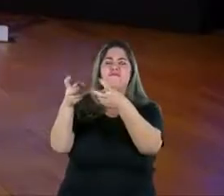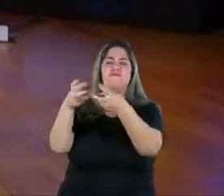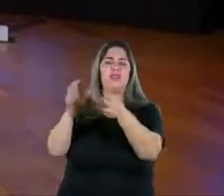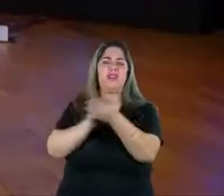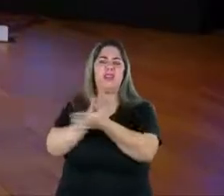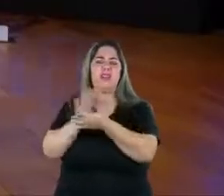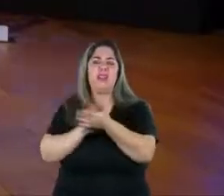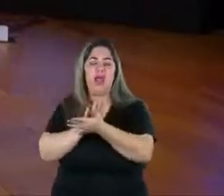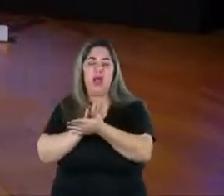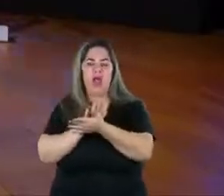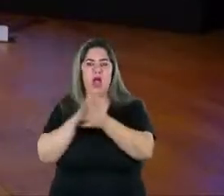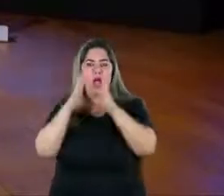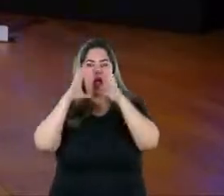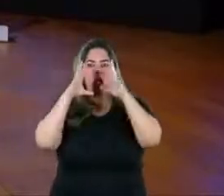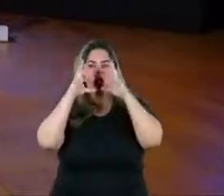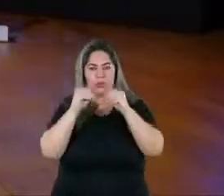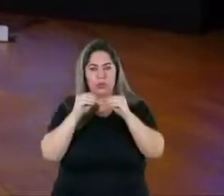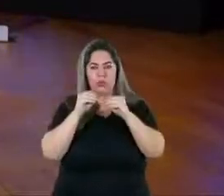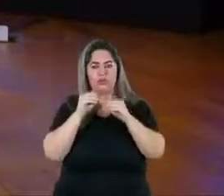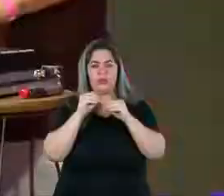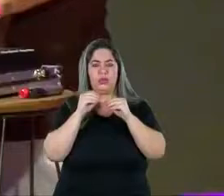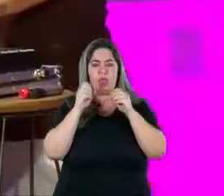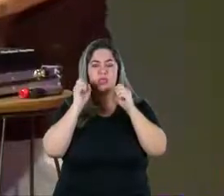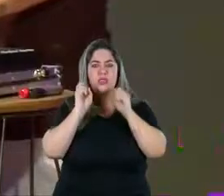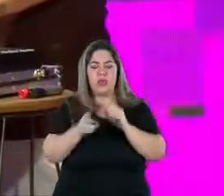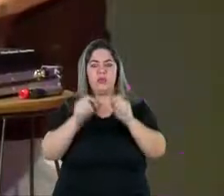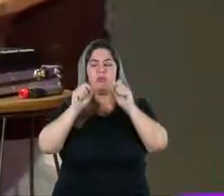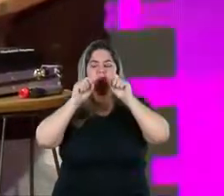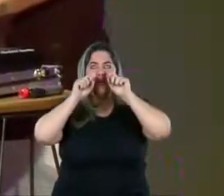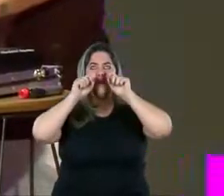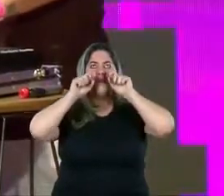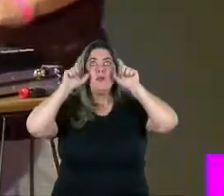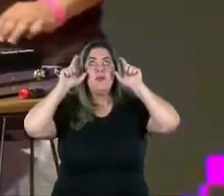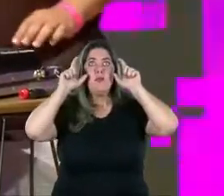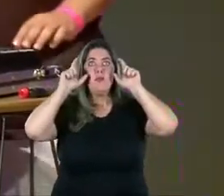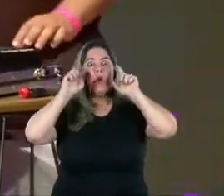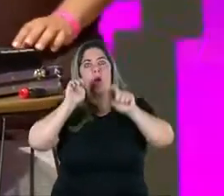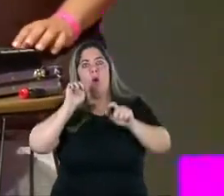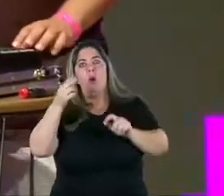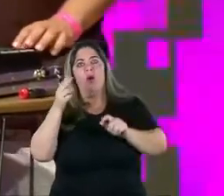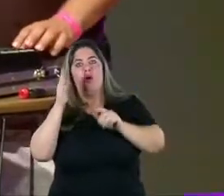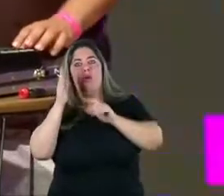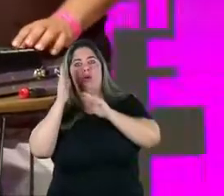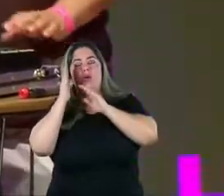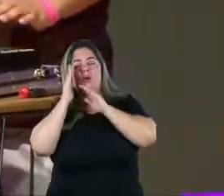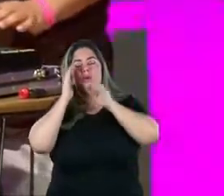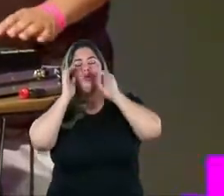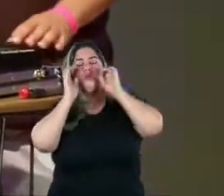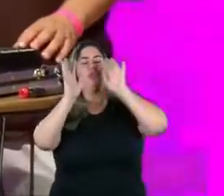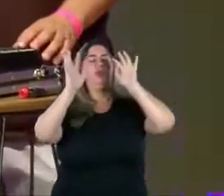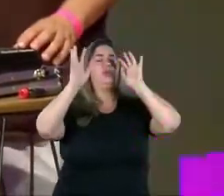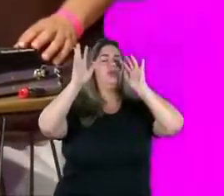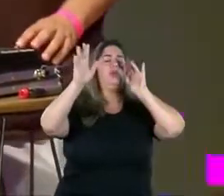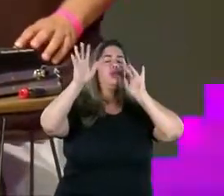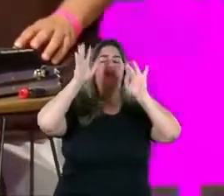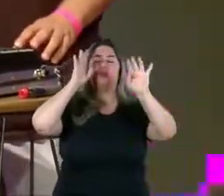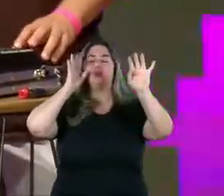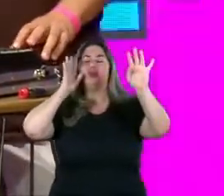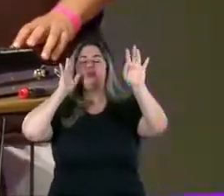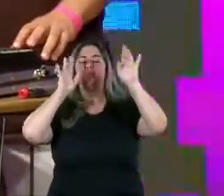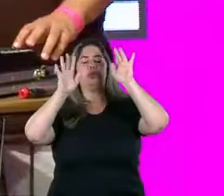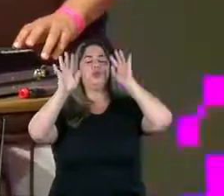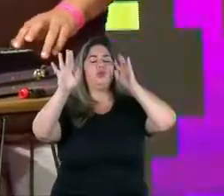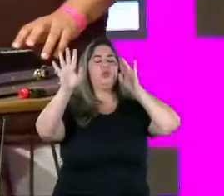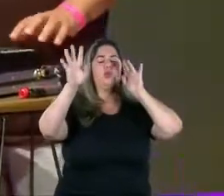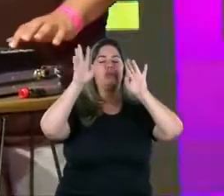noite, tanto nas horas de insônia quanto nos breves sonhos, o símio continua a